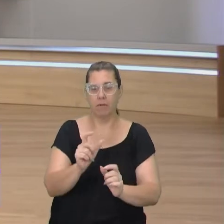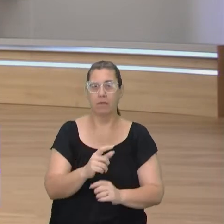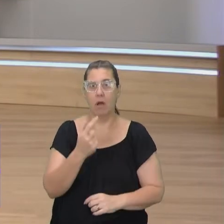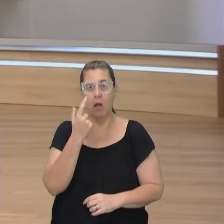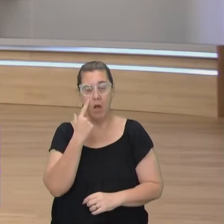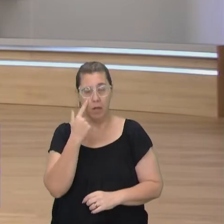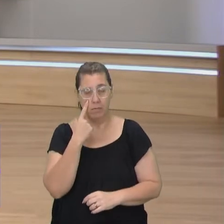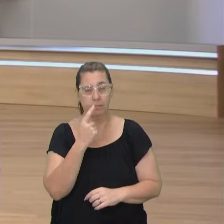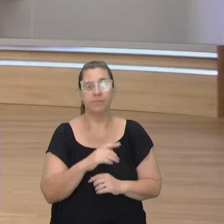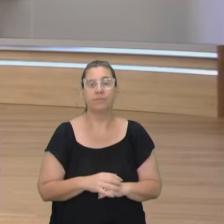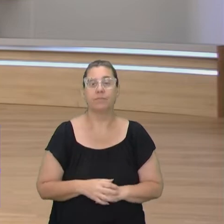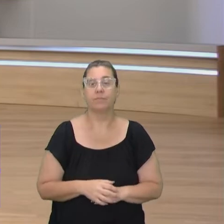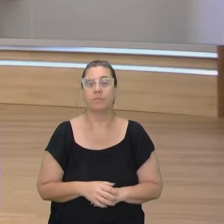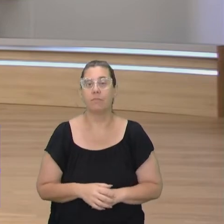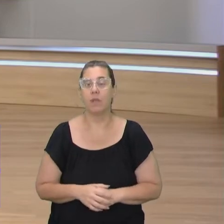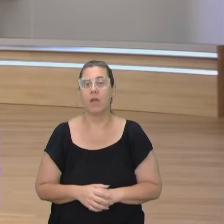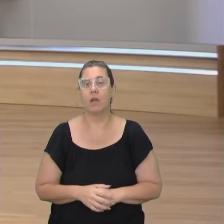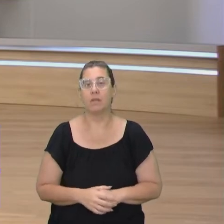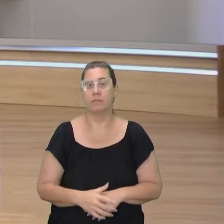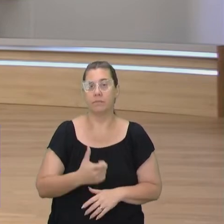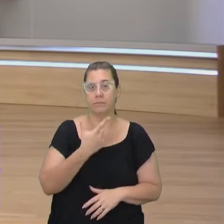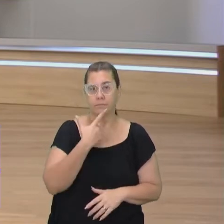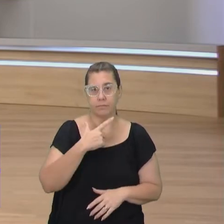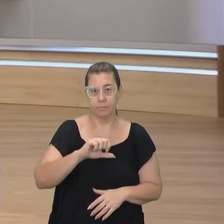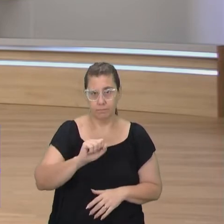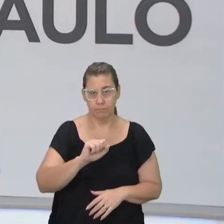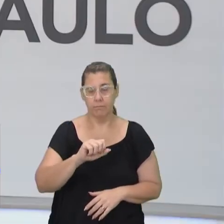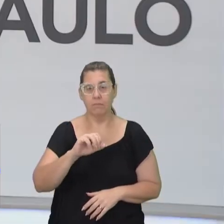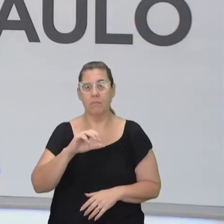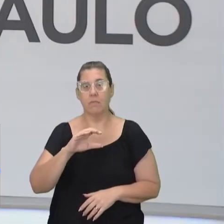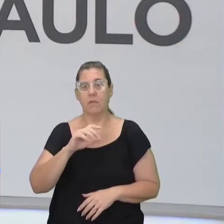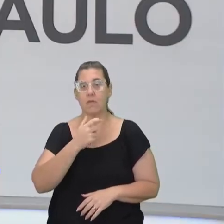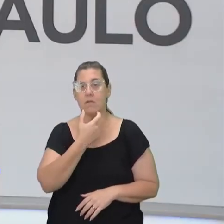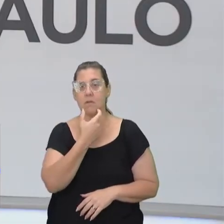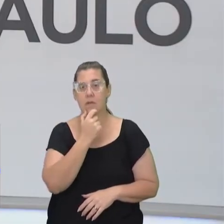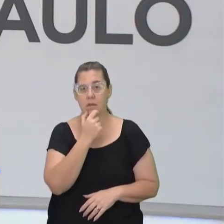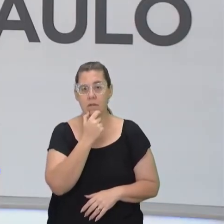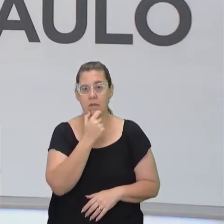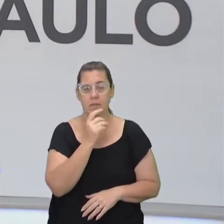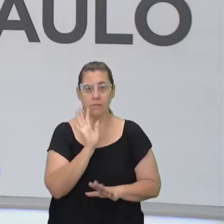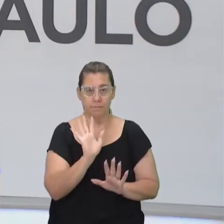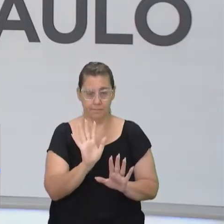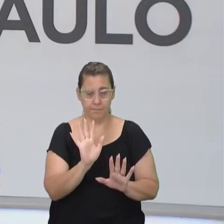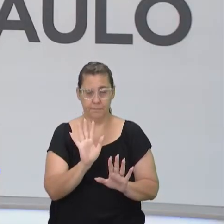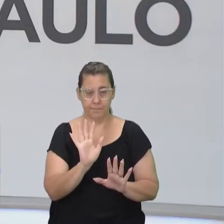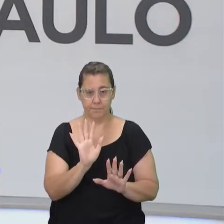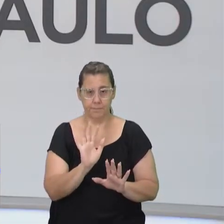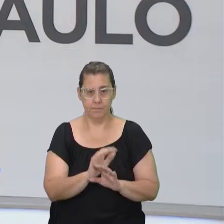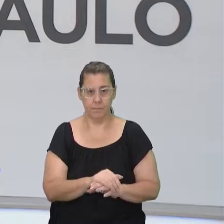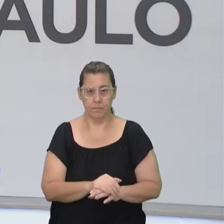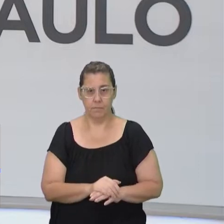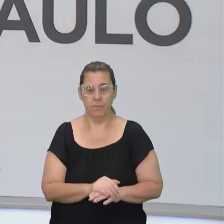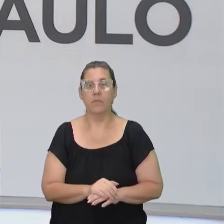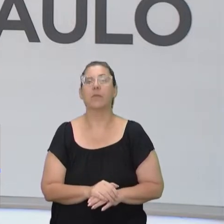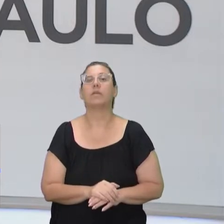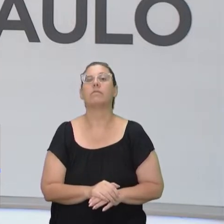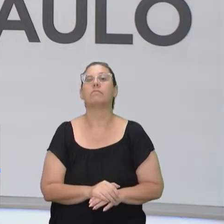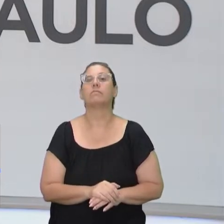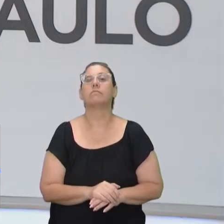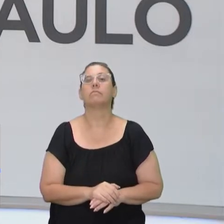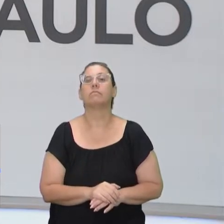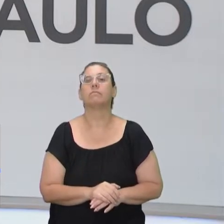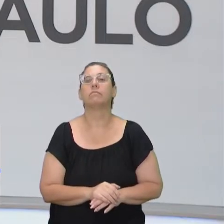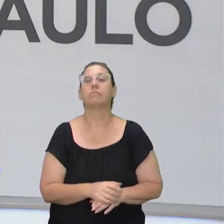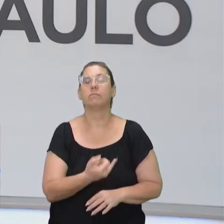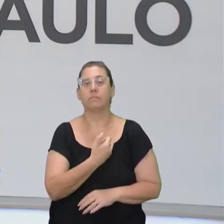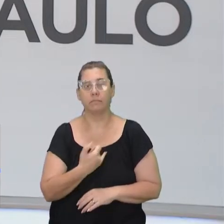vocês. A língua inglesa... vou mudar a minha informação. O Império Romano